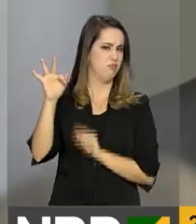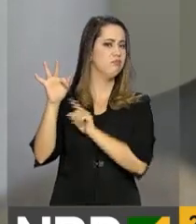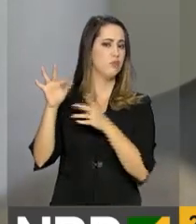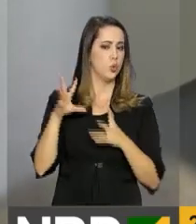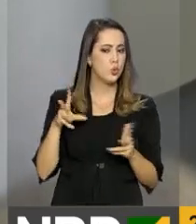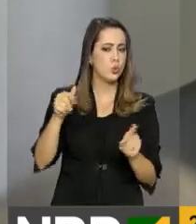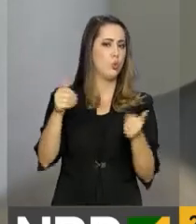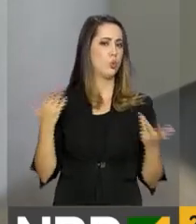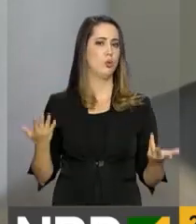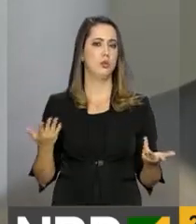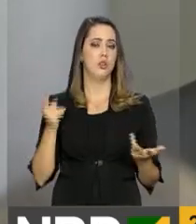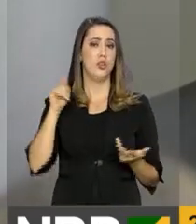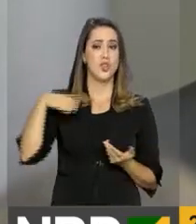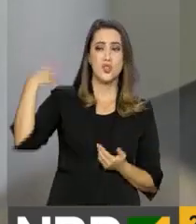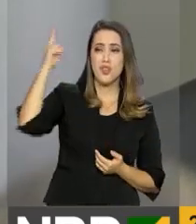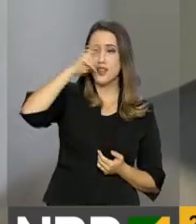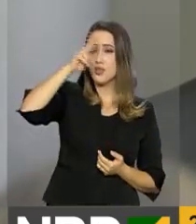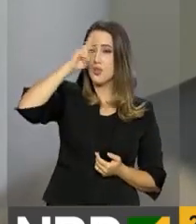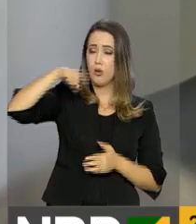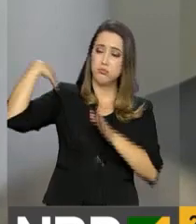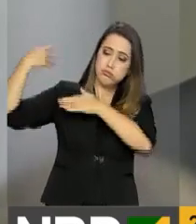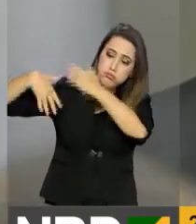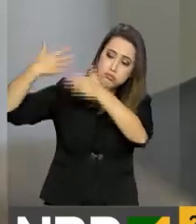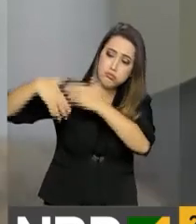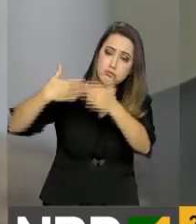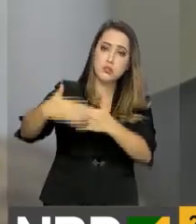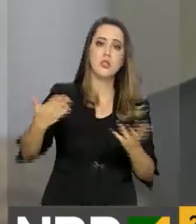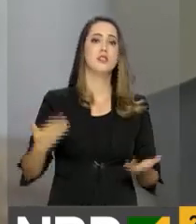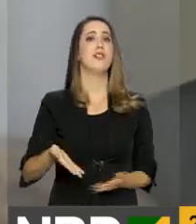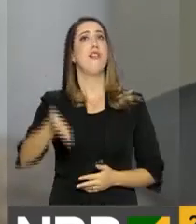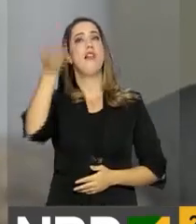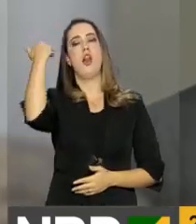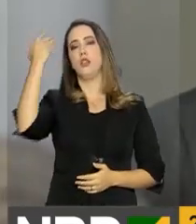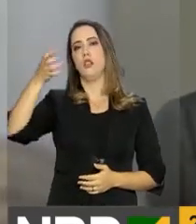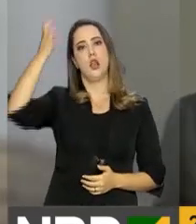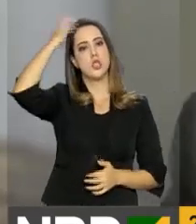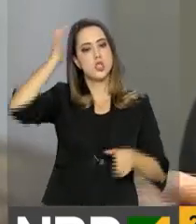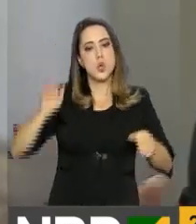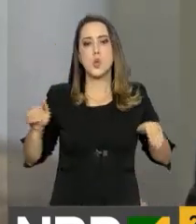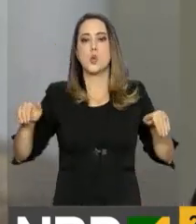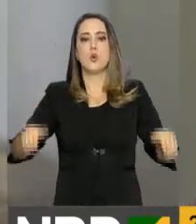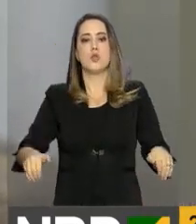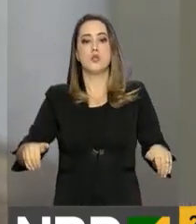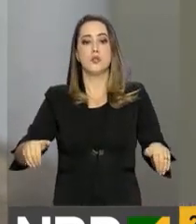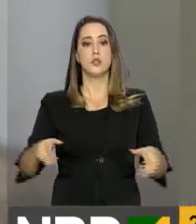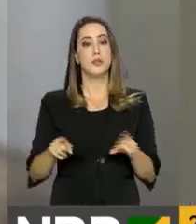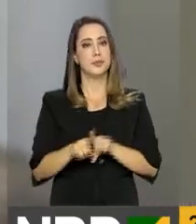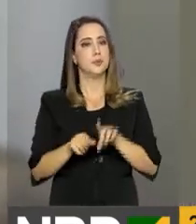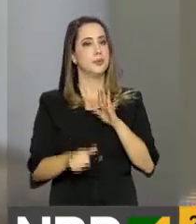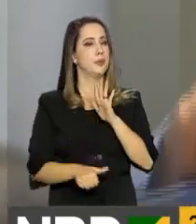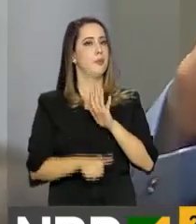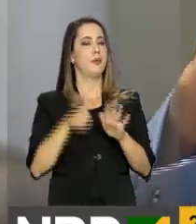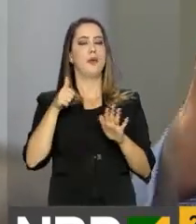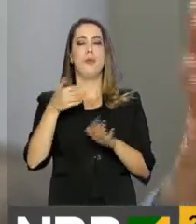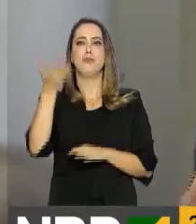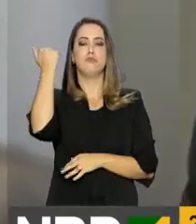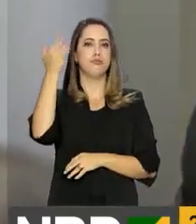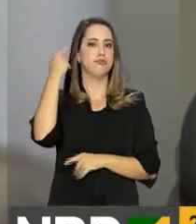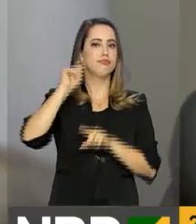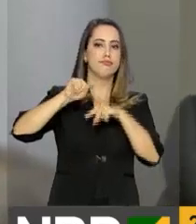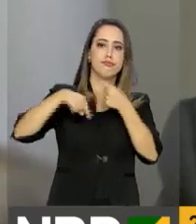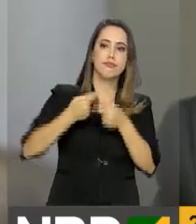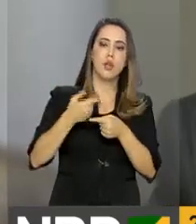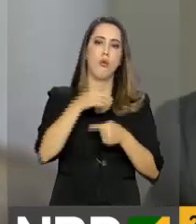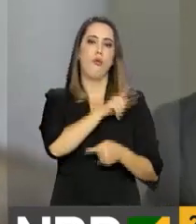isso historicamente é comprovado. Aliás, desde o tempo do Brasil Colônia. Primeiro tínhamos as capitanias hereditárias, depois o governo